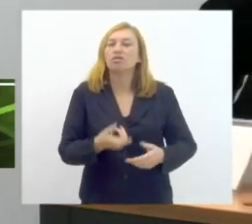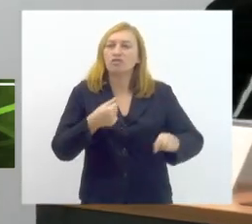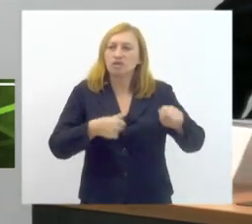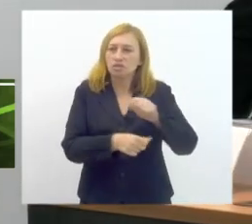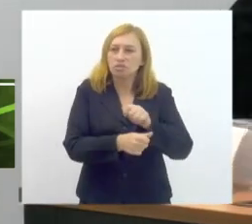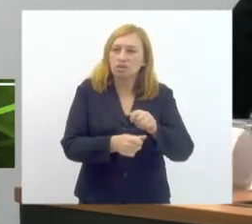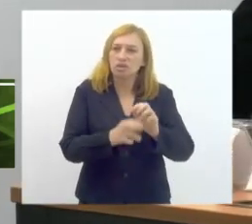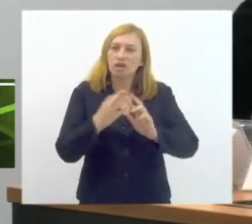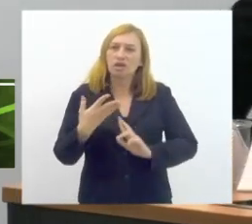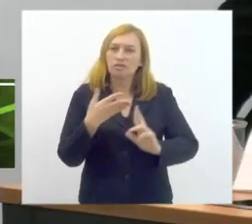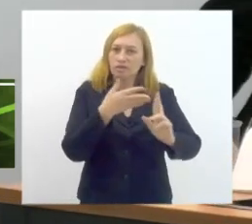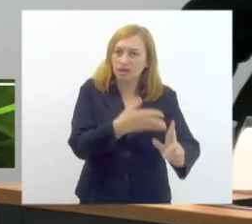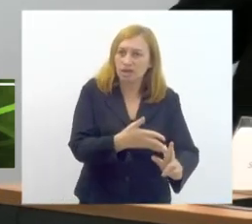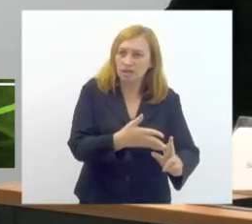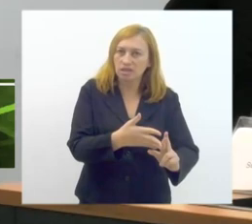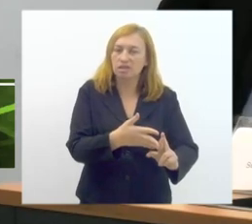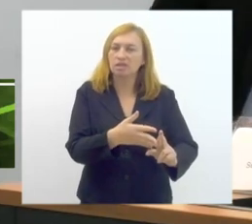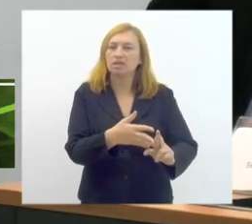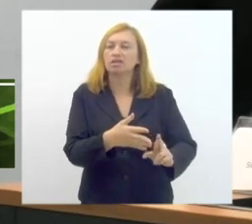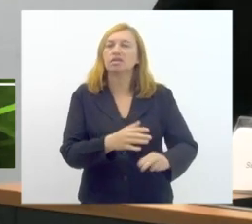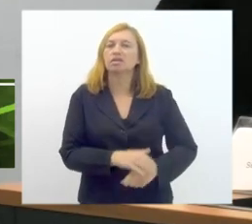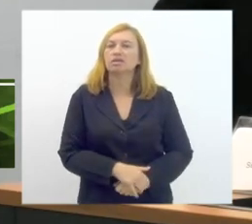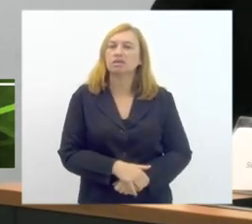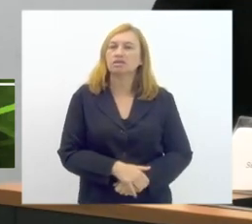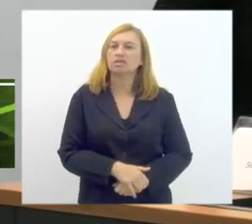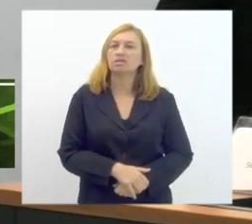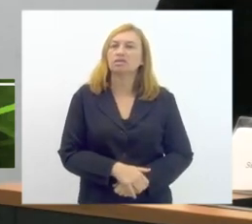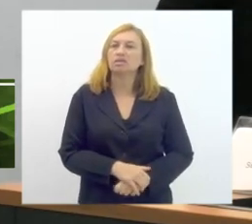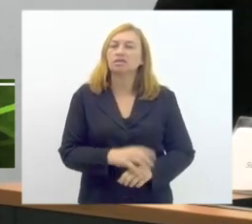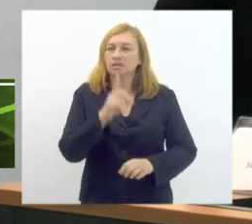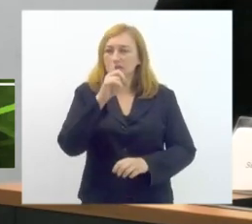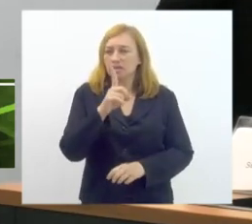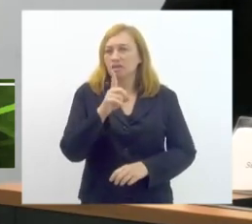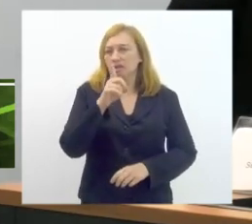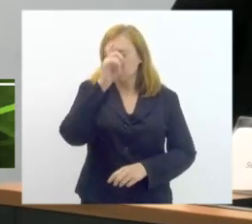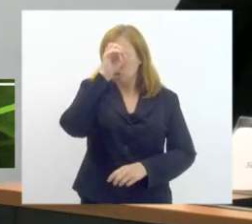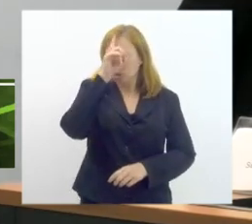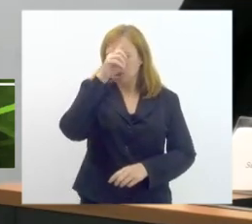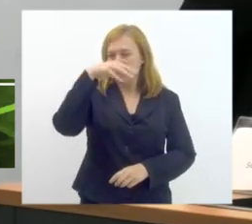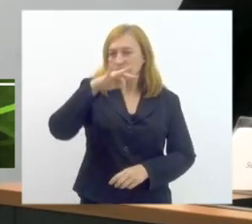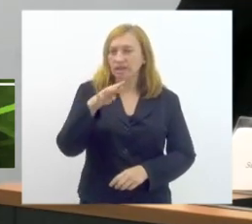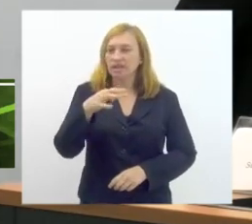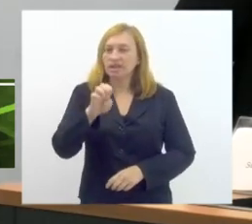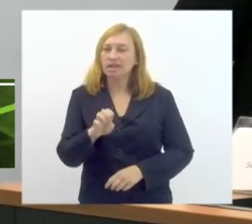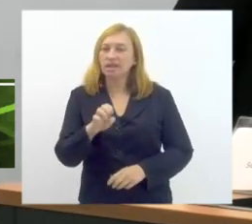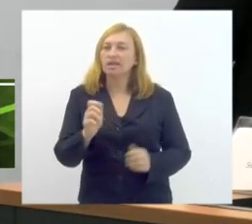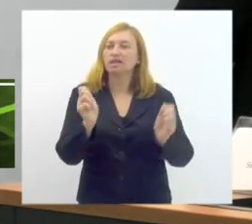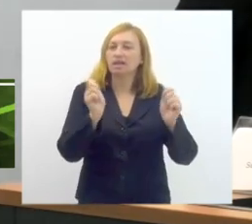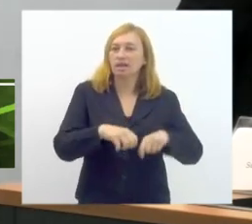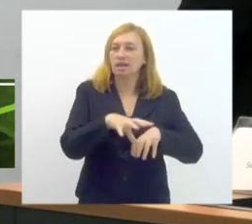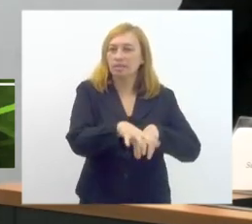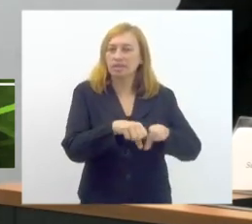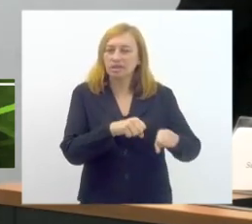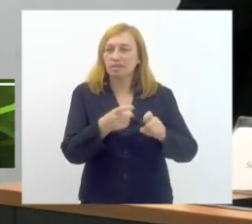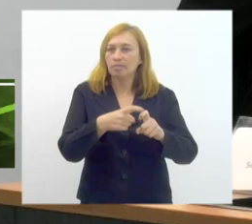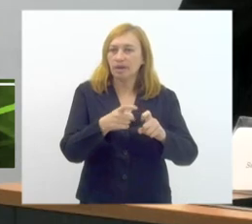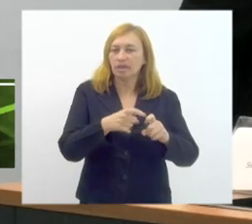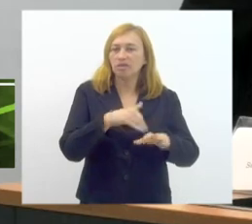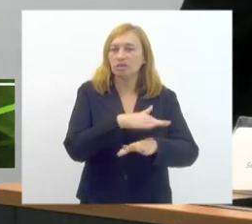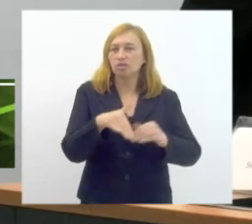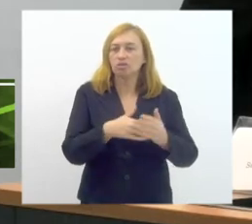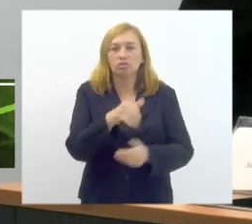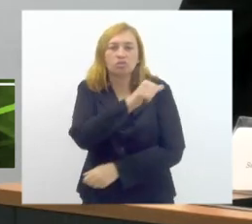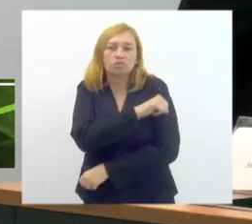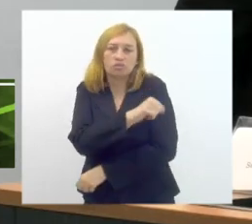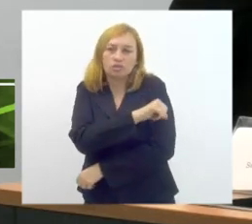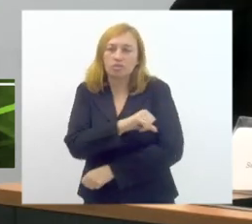as referências de alta complexidade quanto as maternidades de risco habitual, além de capacitar médicos e enfermeiros para toda a região.